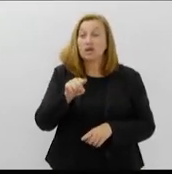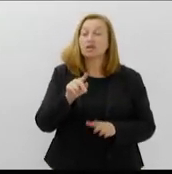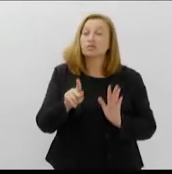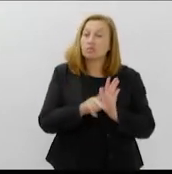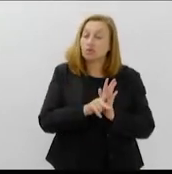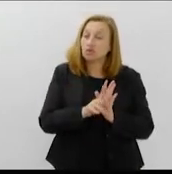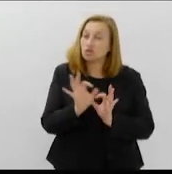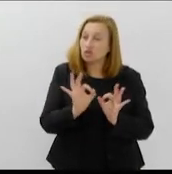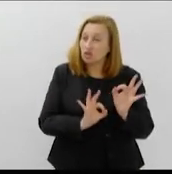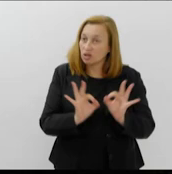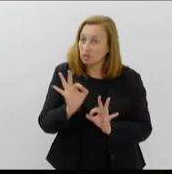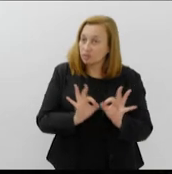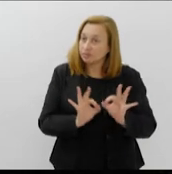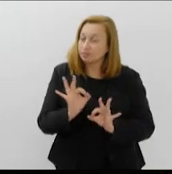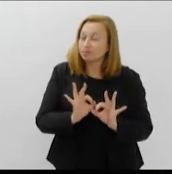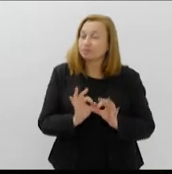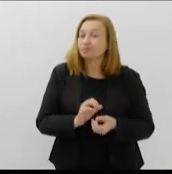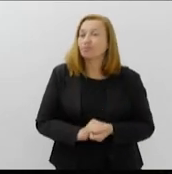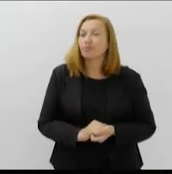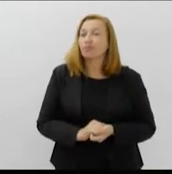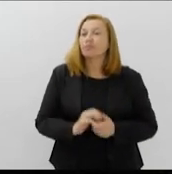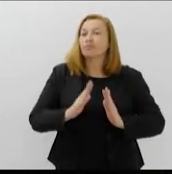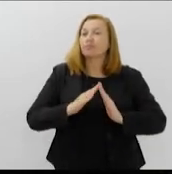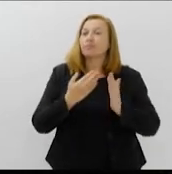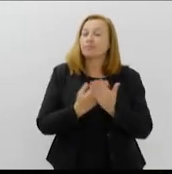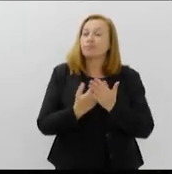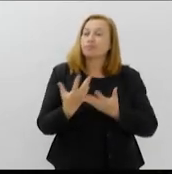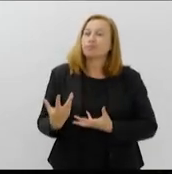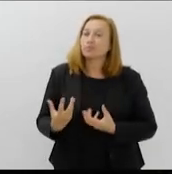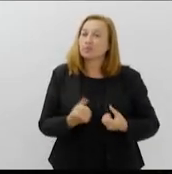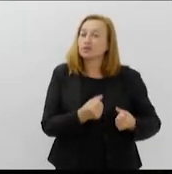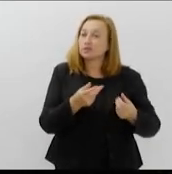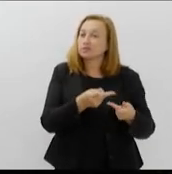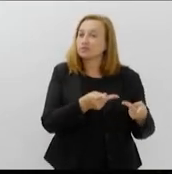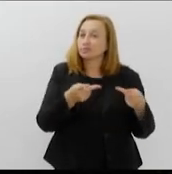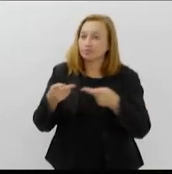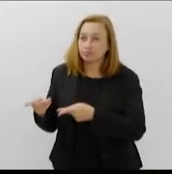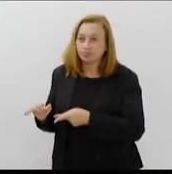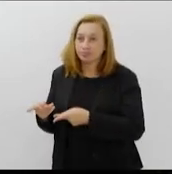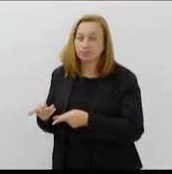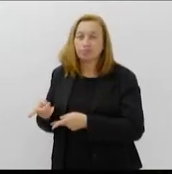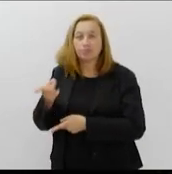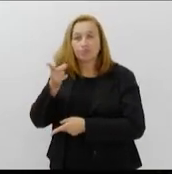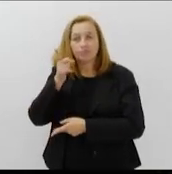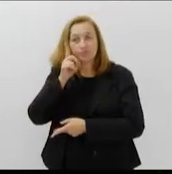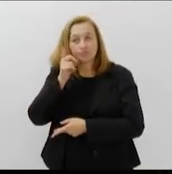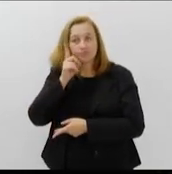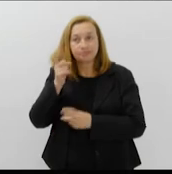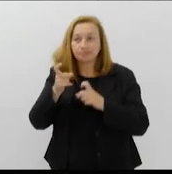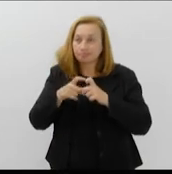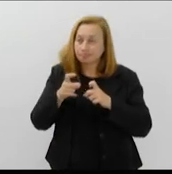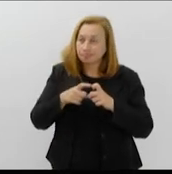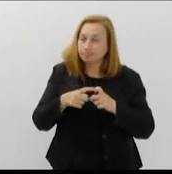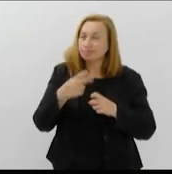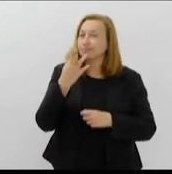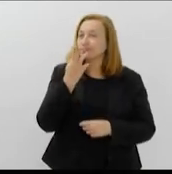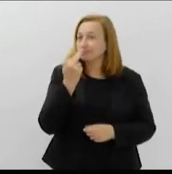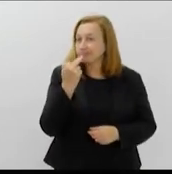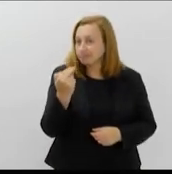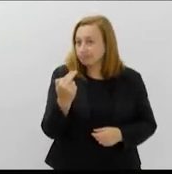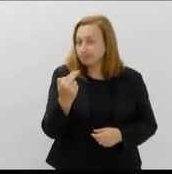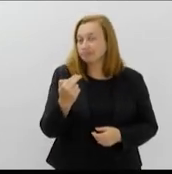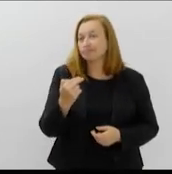ele prevê que as escolas recebam visitas regulares de médicos,